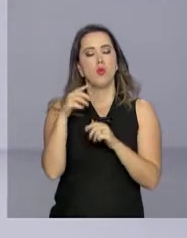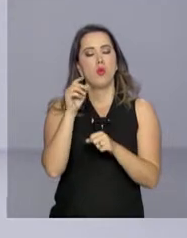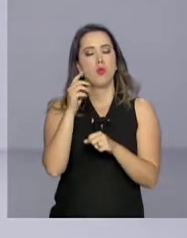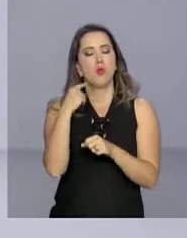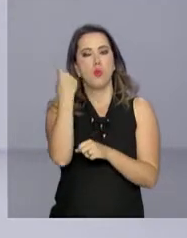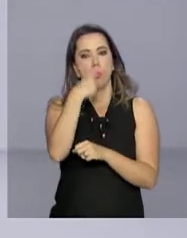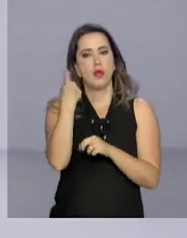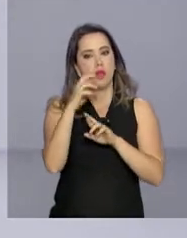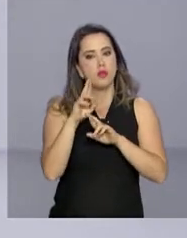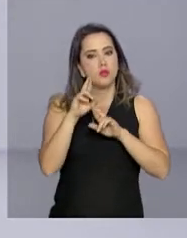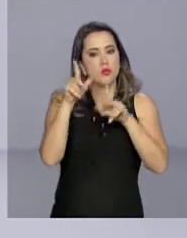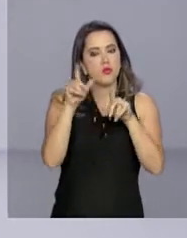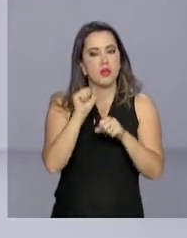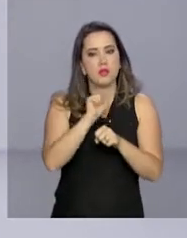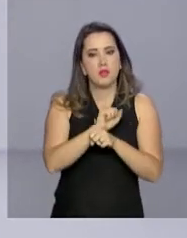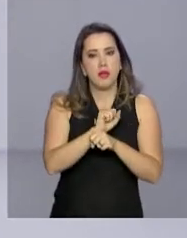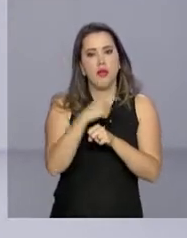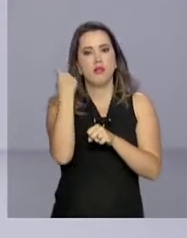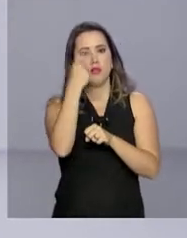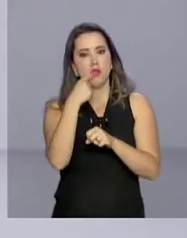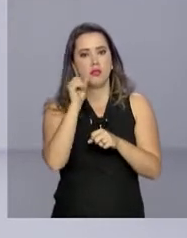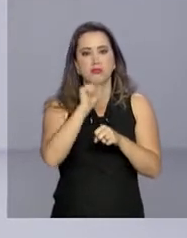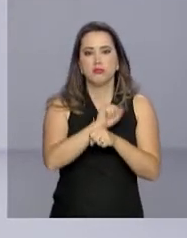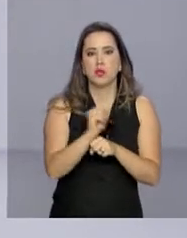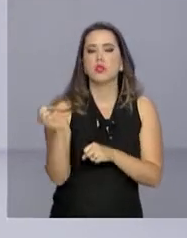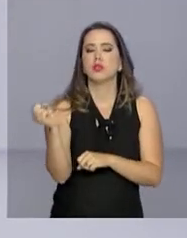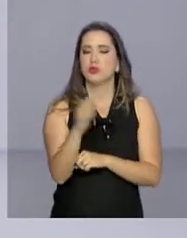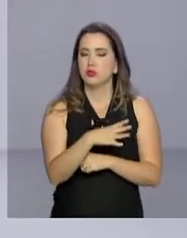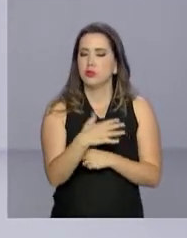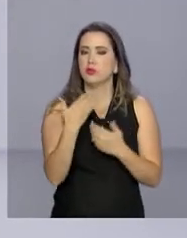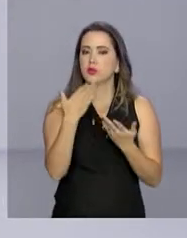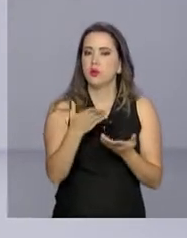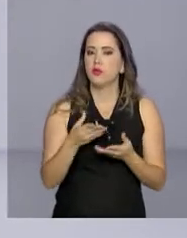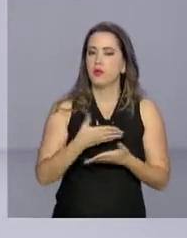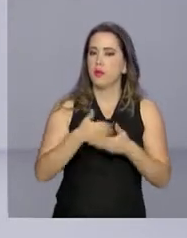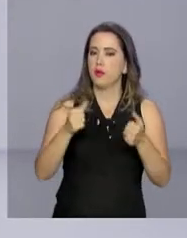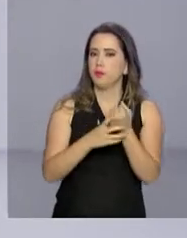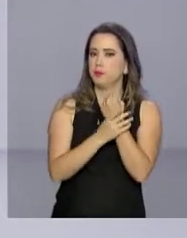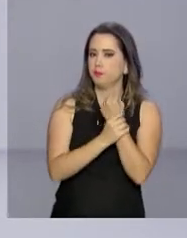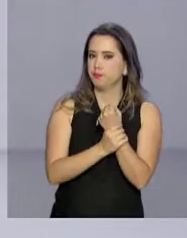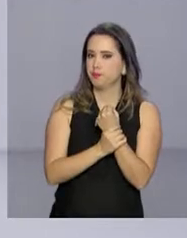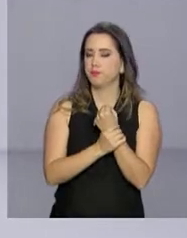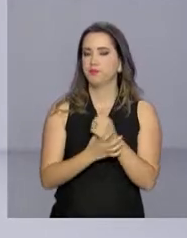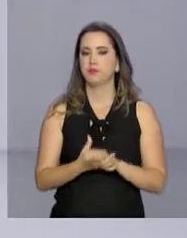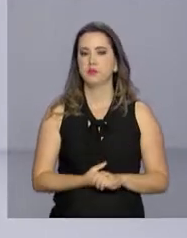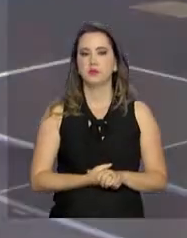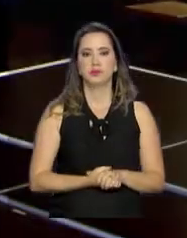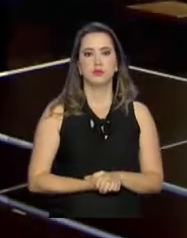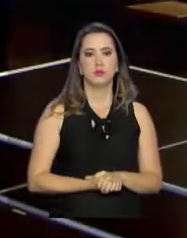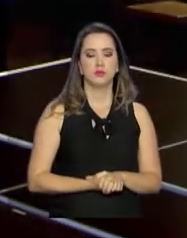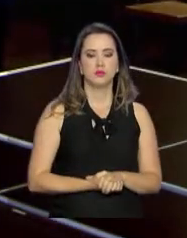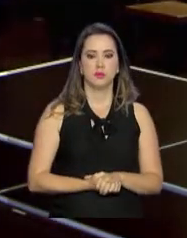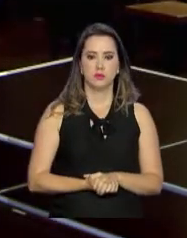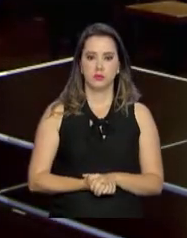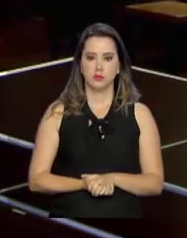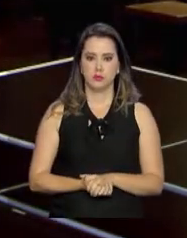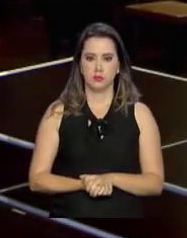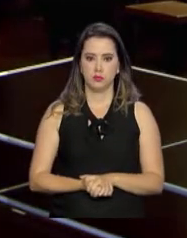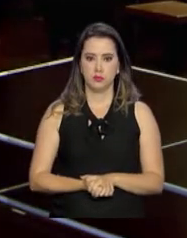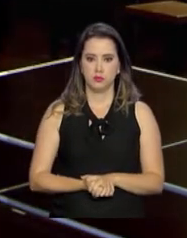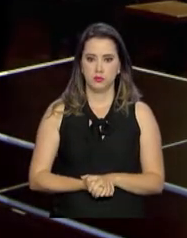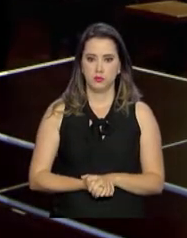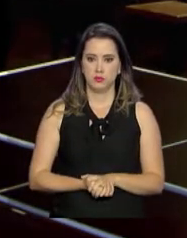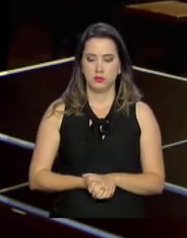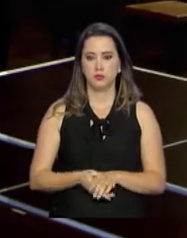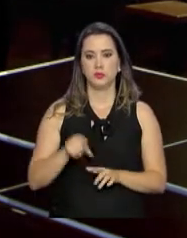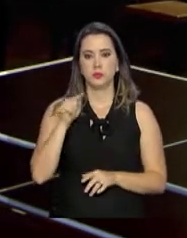a modernização trabalhista e trouxe mais segurança para empregados e para empregadores esse